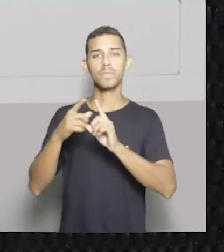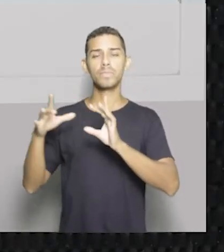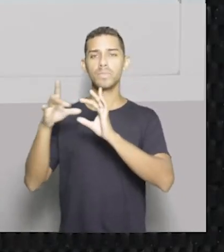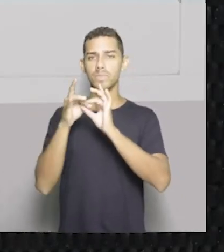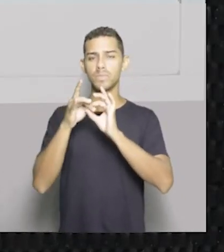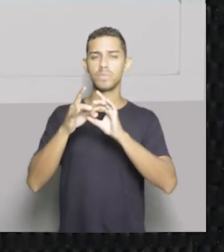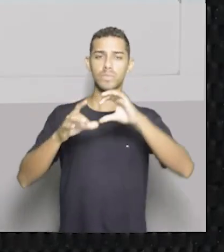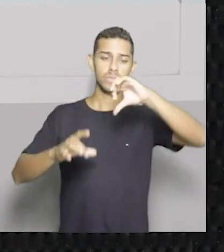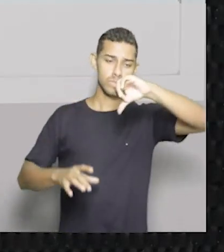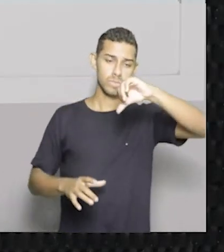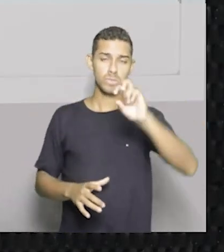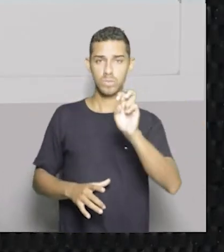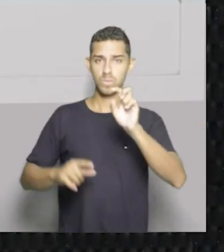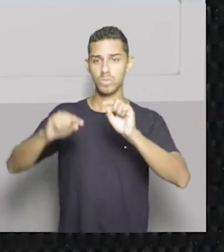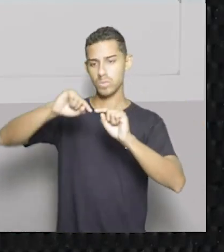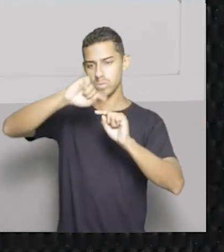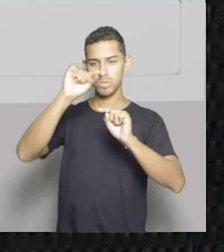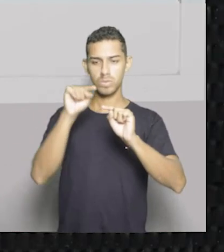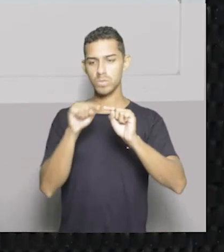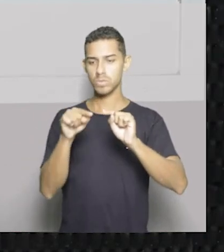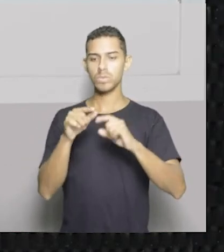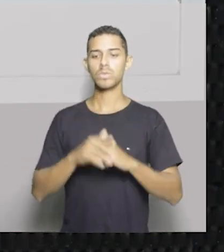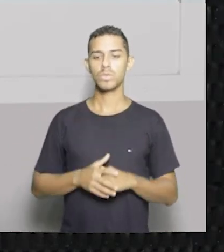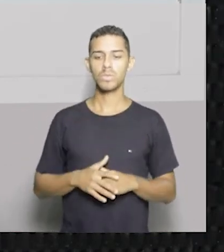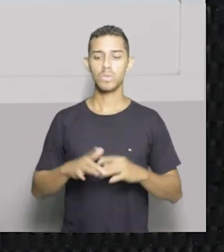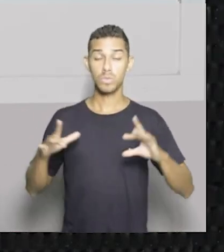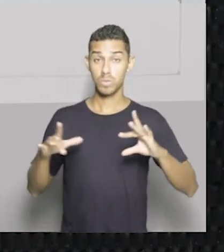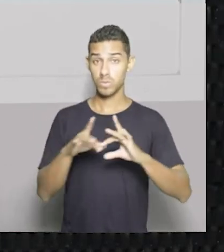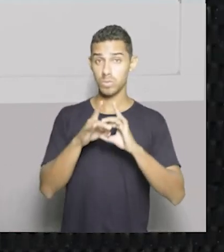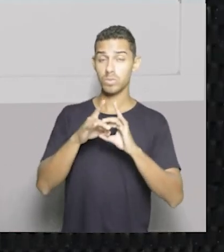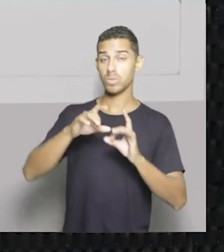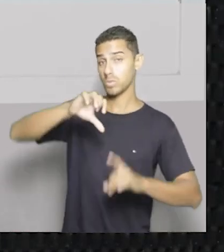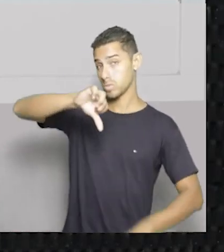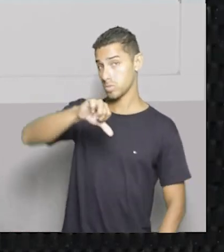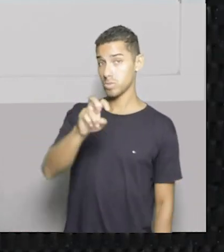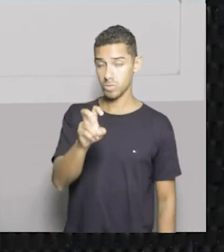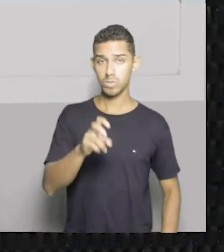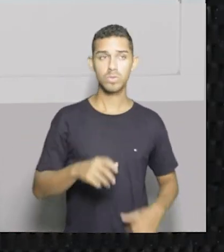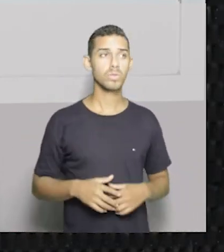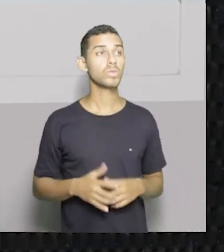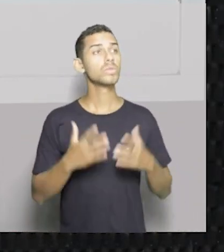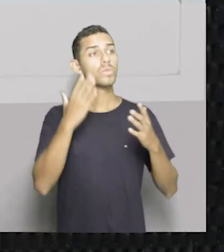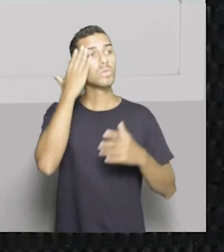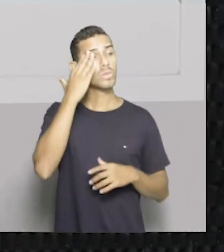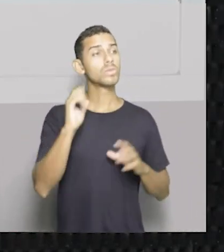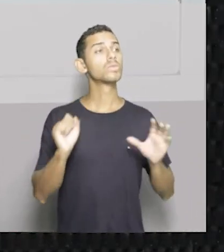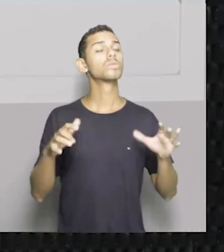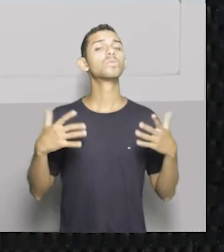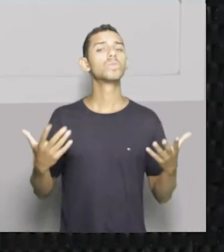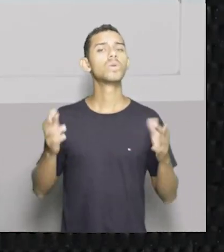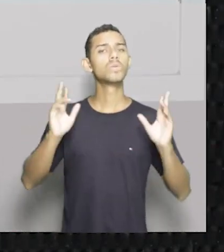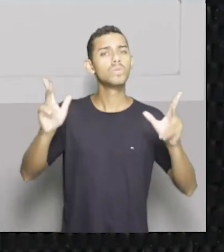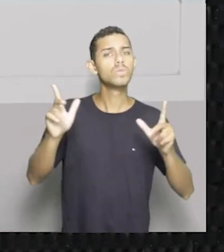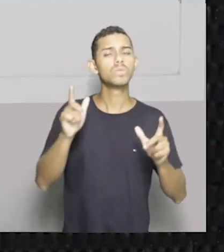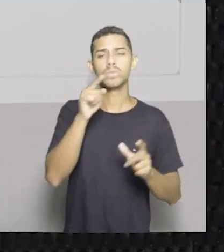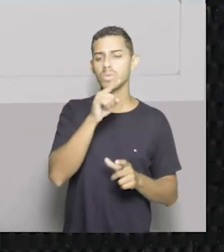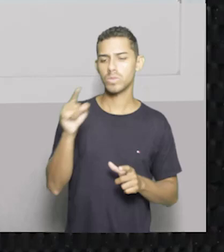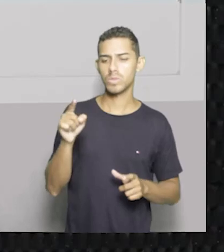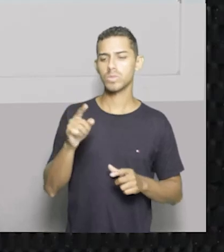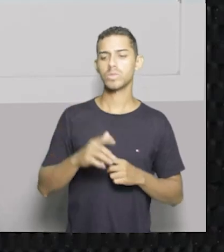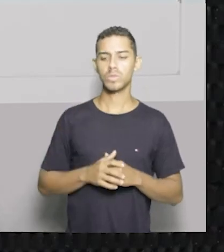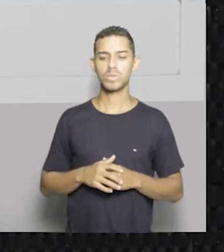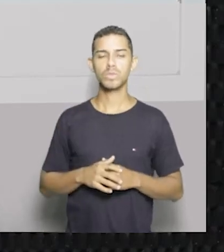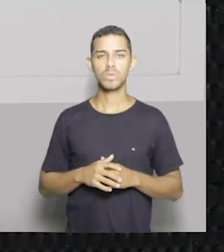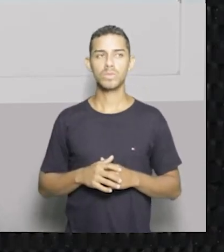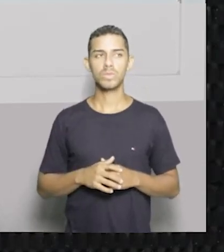naquela bateria. Então, nessa bateria, eu liguei uma resistência de 95 ohms. Ele quer saber qual é a diferença de potencial nessa